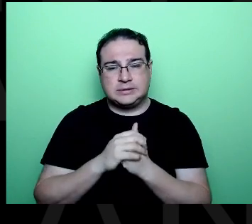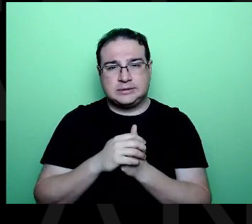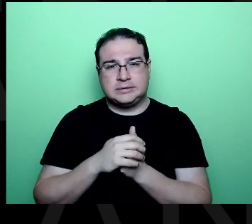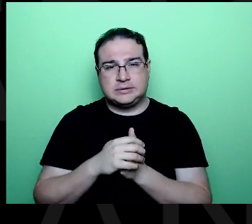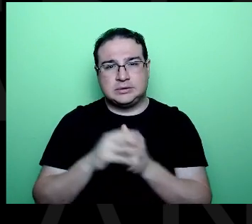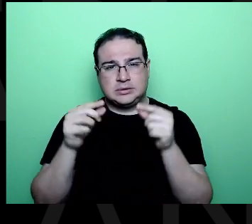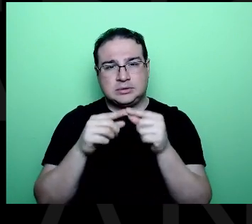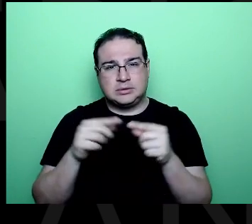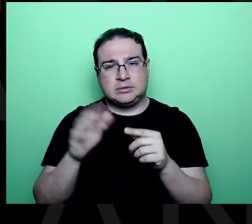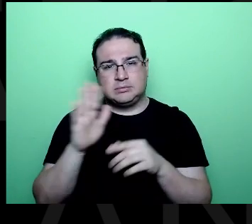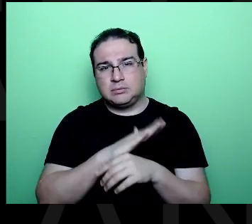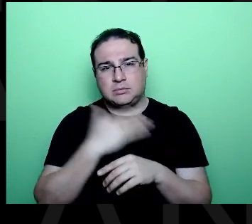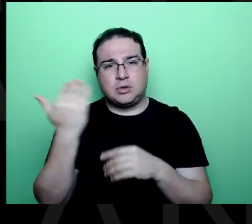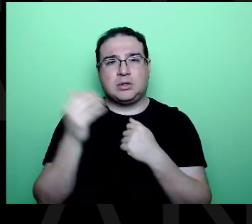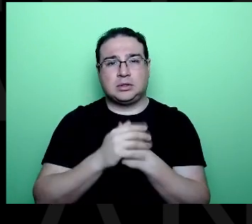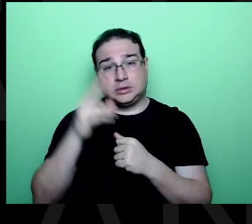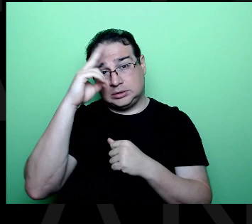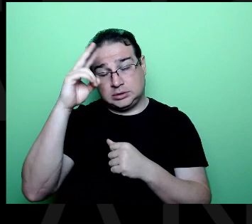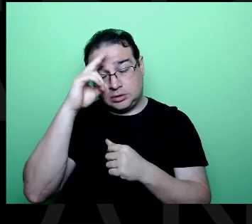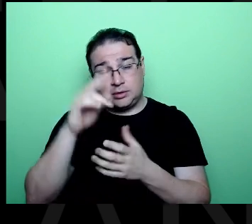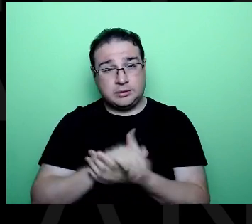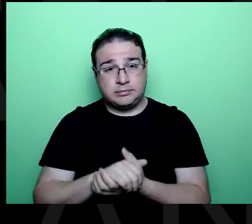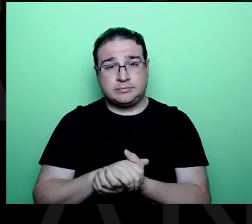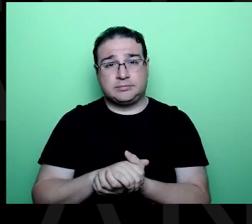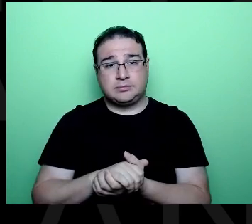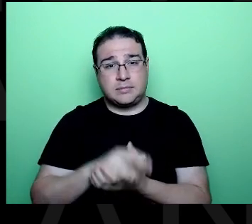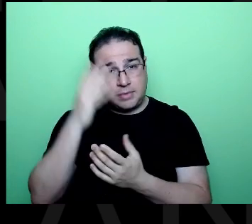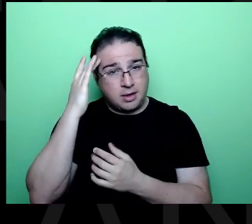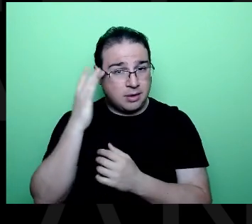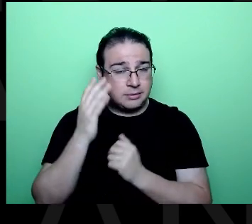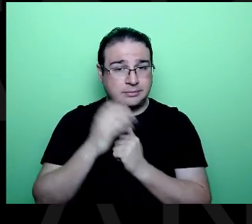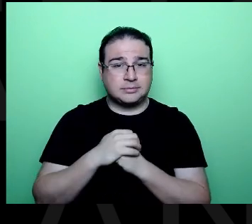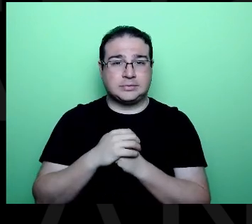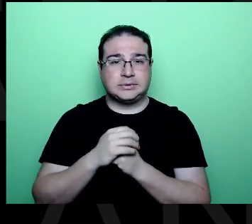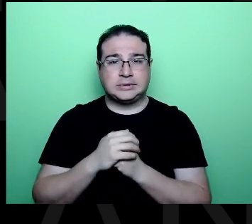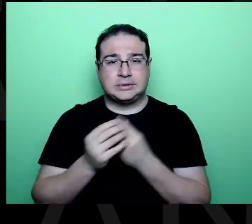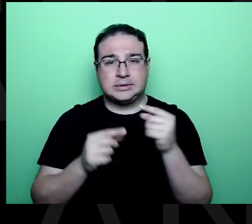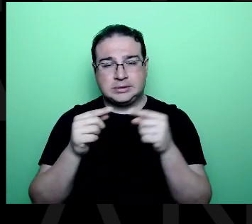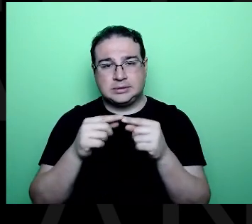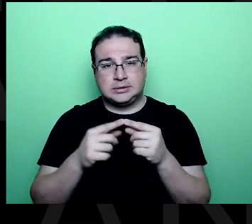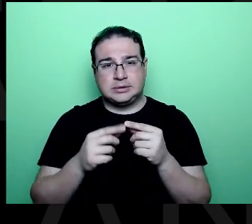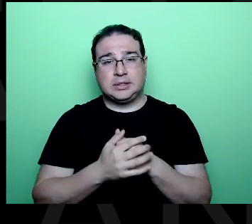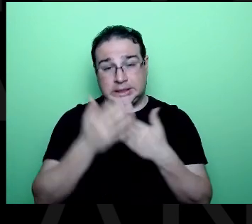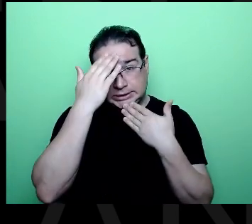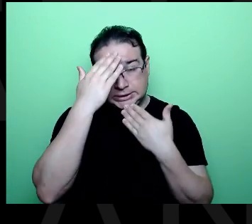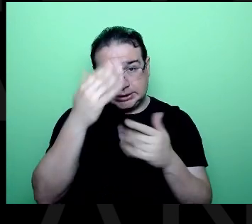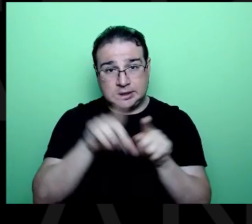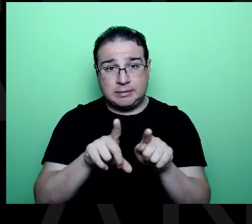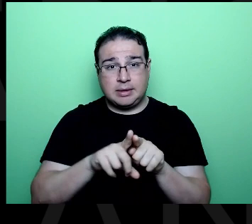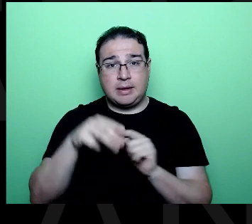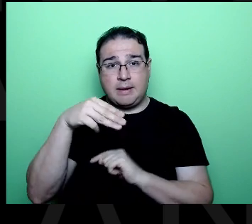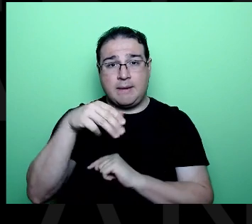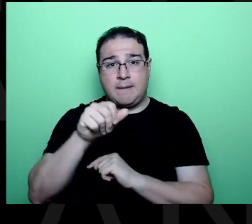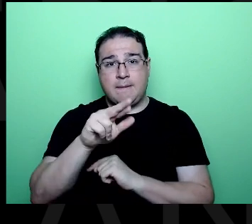ficariam mortas aí na história, enfim. Então, eu acho muito bacana. E eu queria também agradecer a Mário de Andrade,